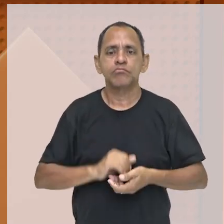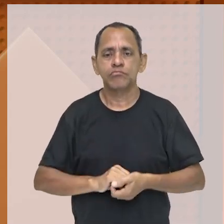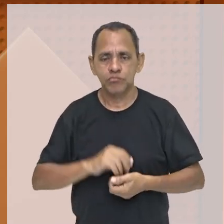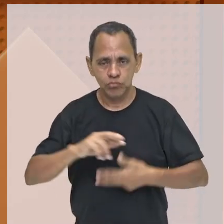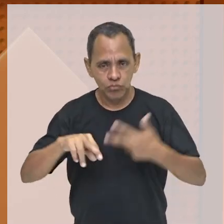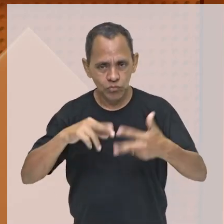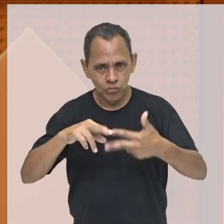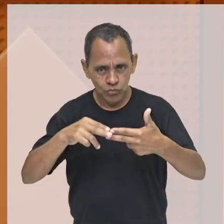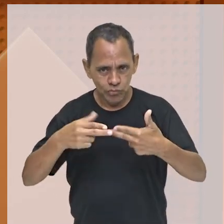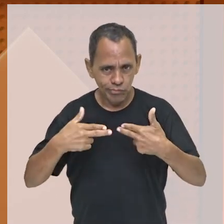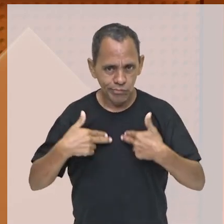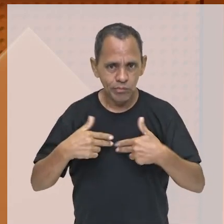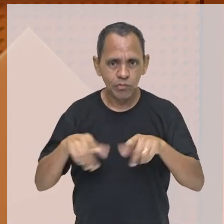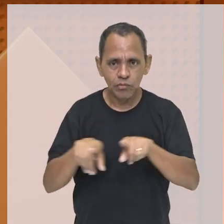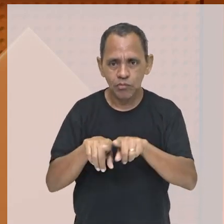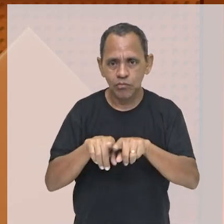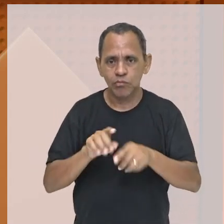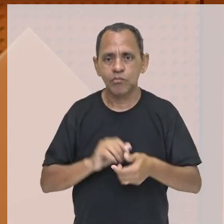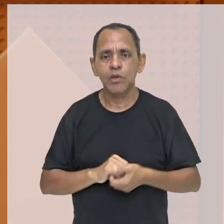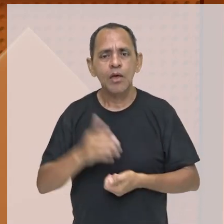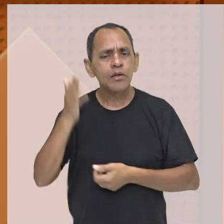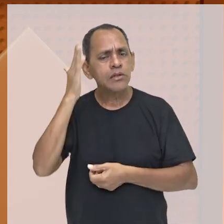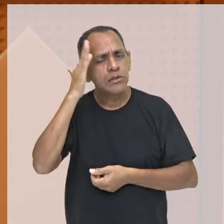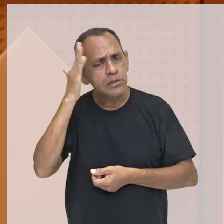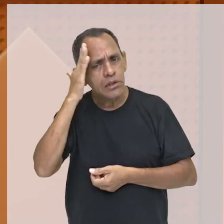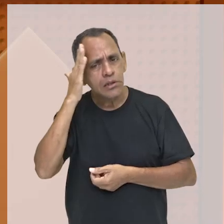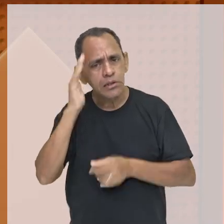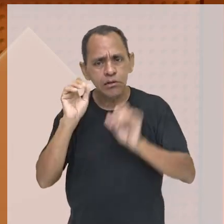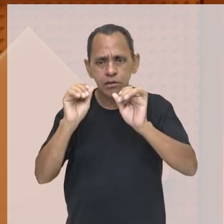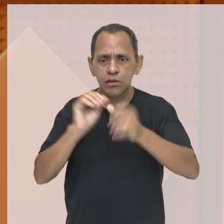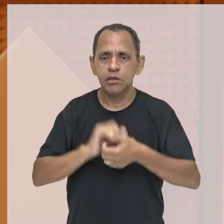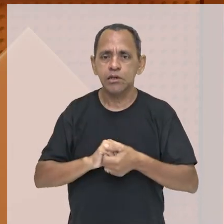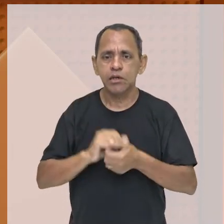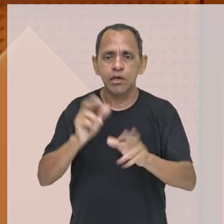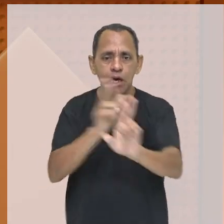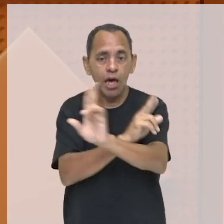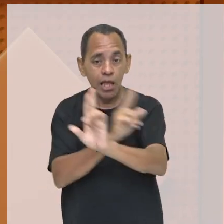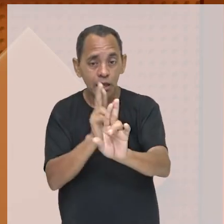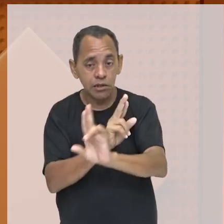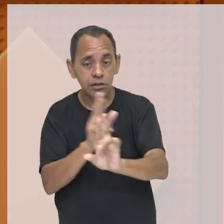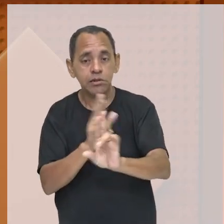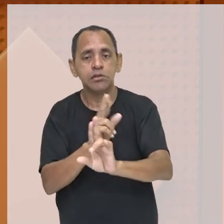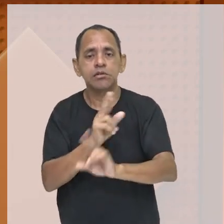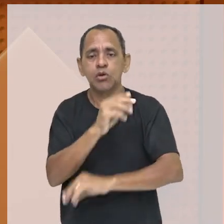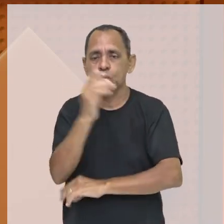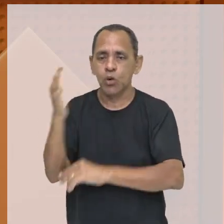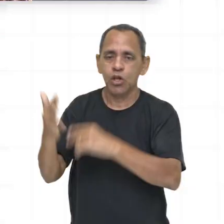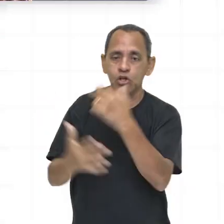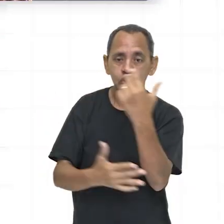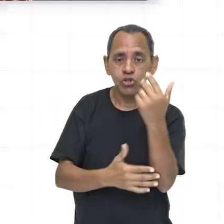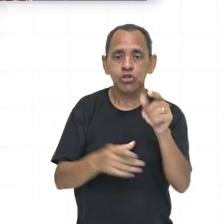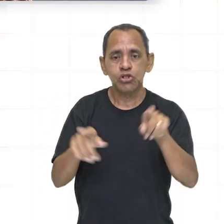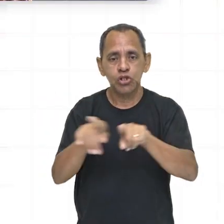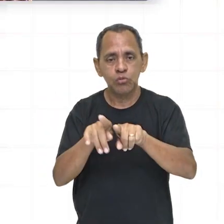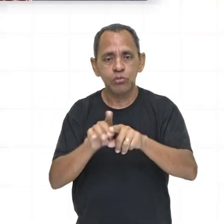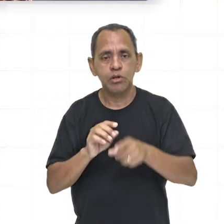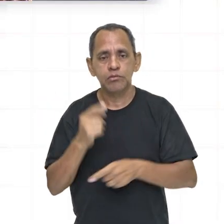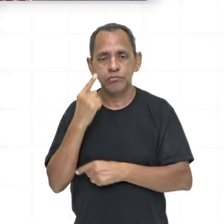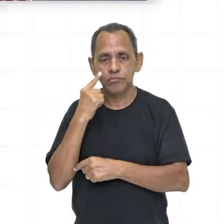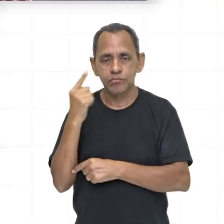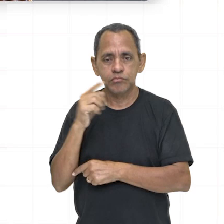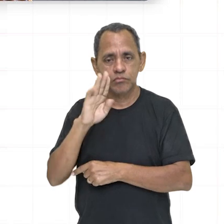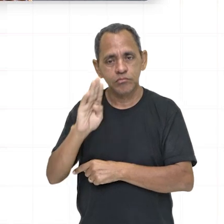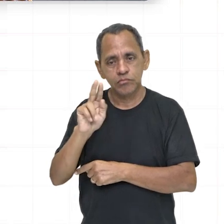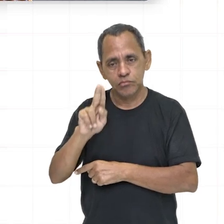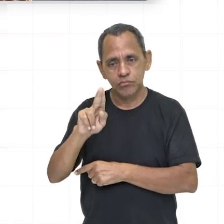detalhezinho para vocês entenderem essa relação com a ecologia. E aí nós temos também o budismo.